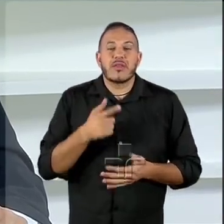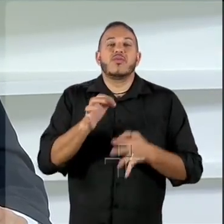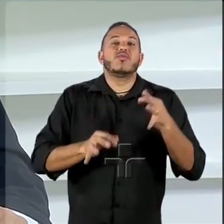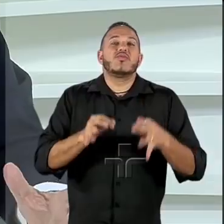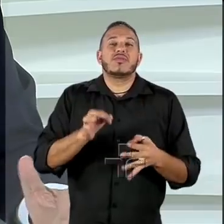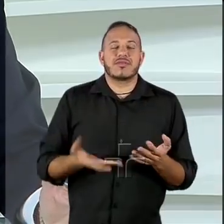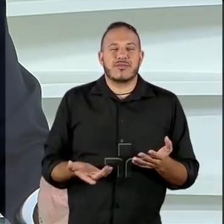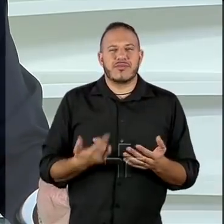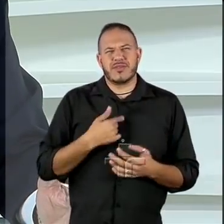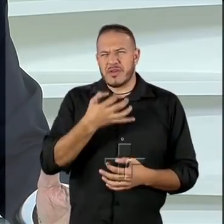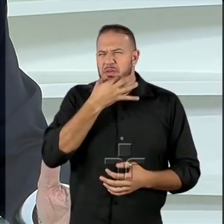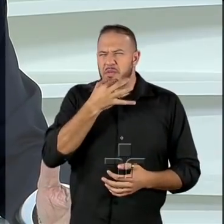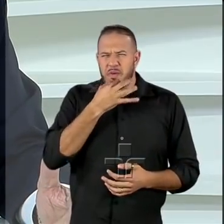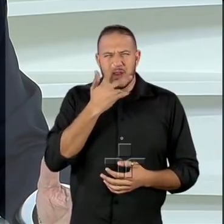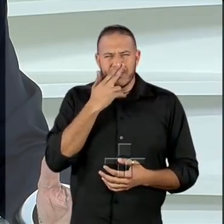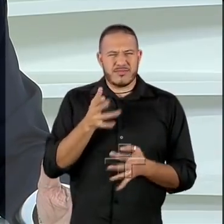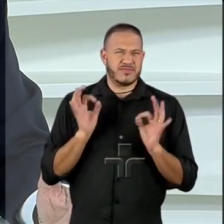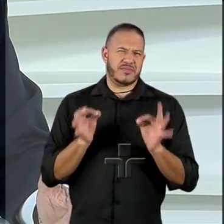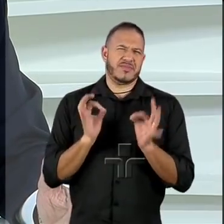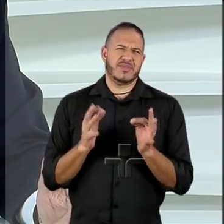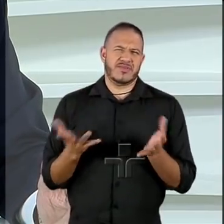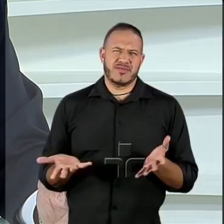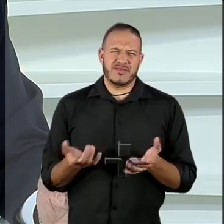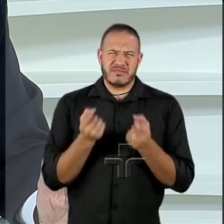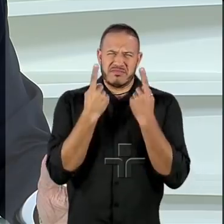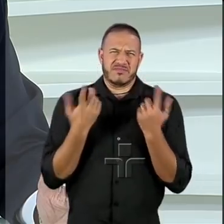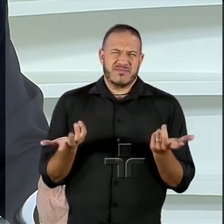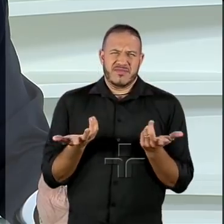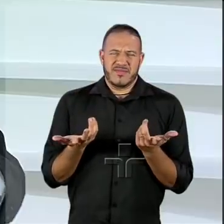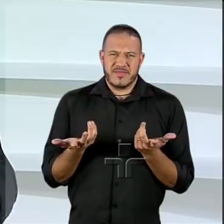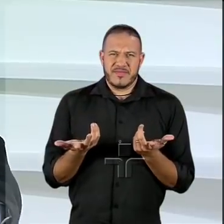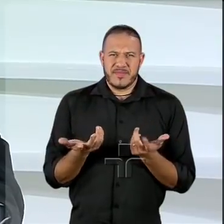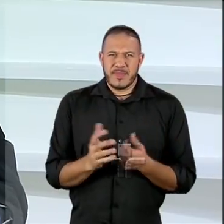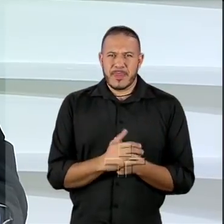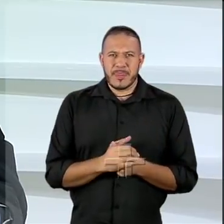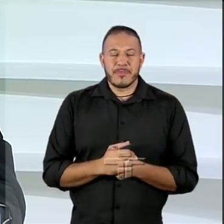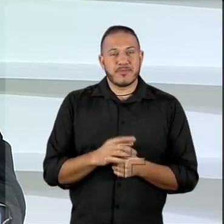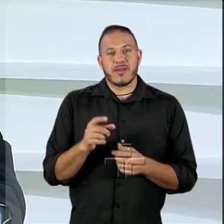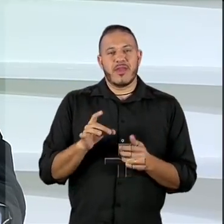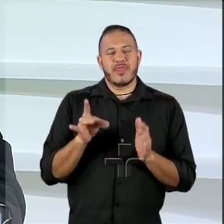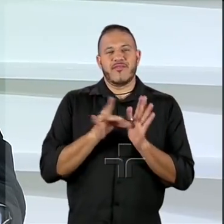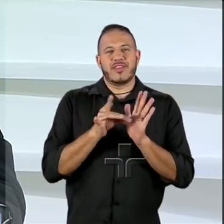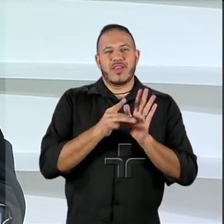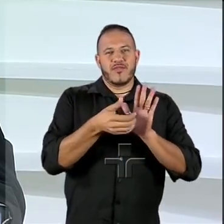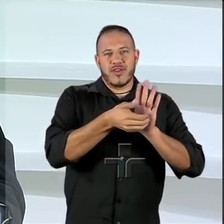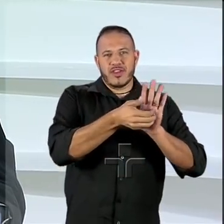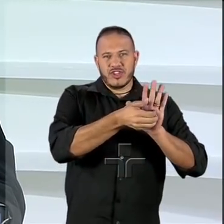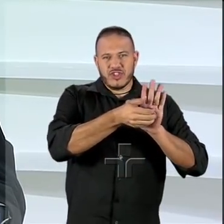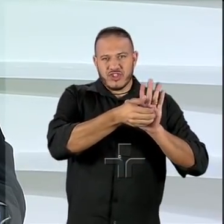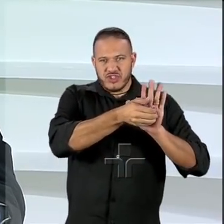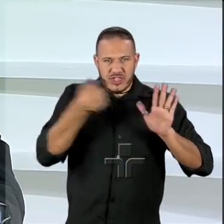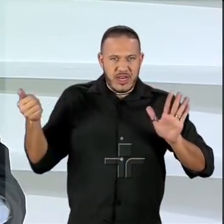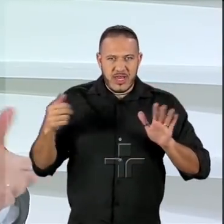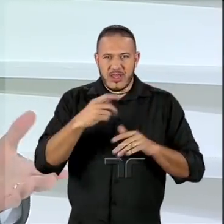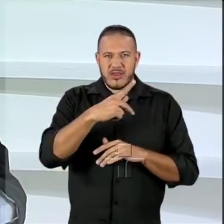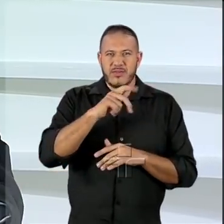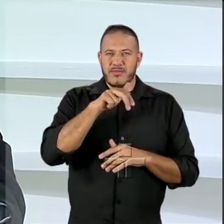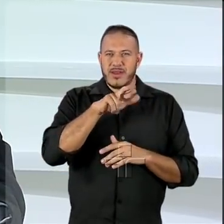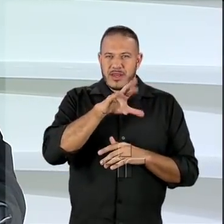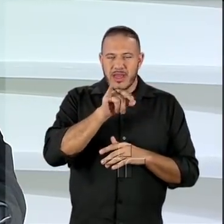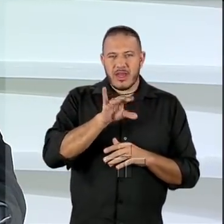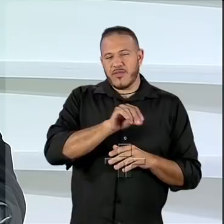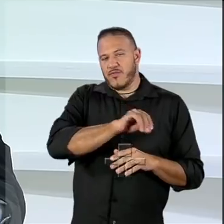o que eu acho um escândalo. Na verdade, foi retirado do plenário Foi retirado do e plenário. jogado por uma comissão de Exatamente.